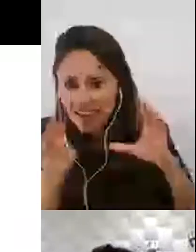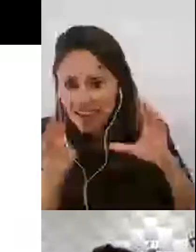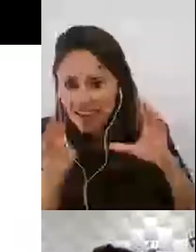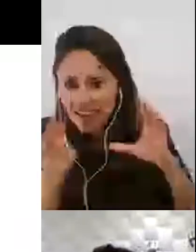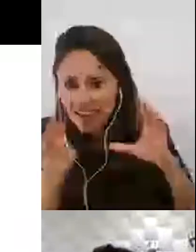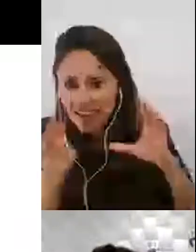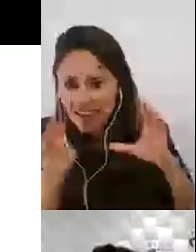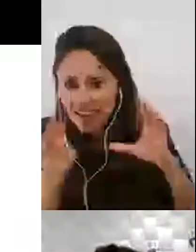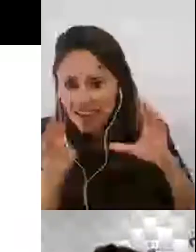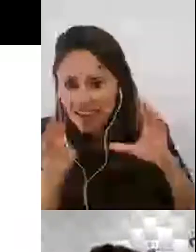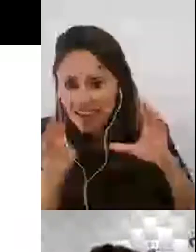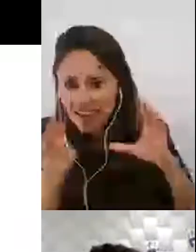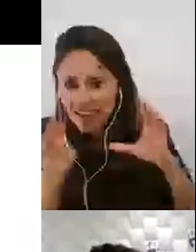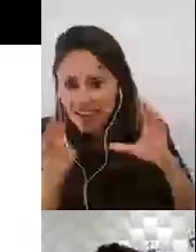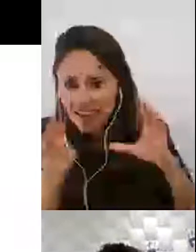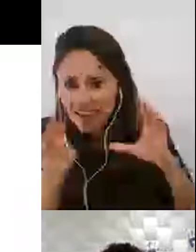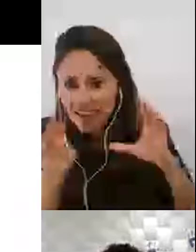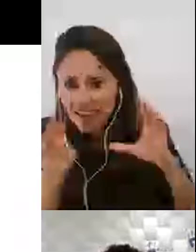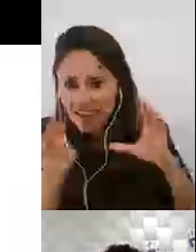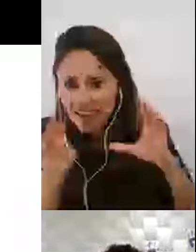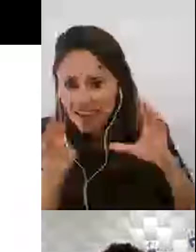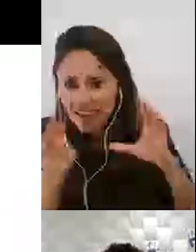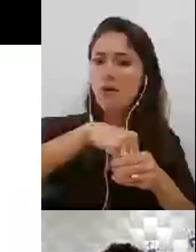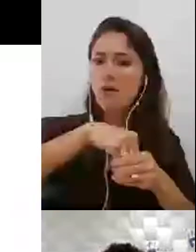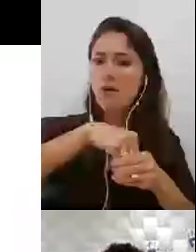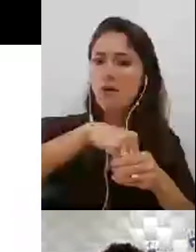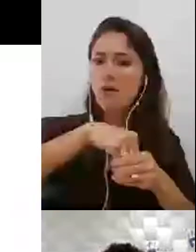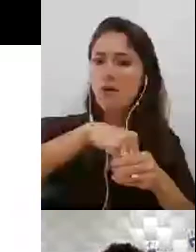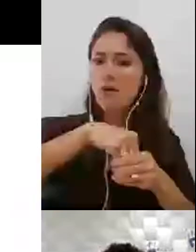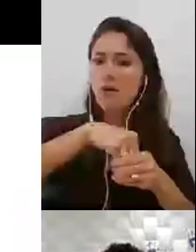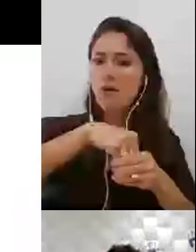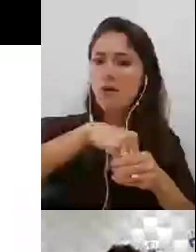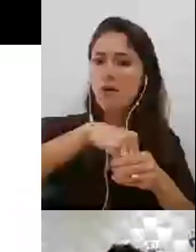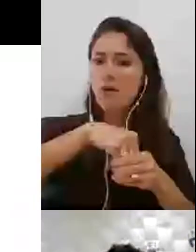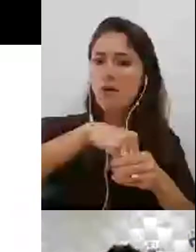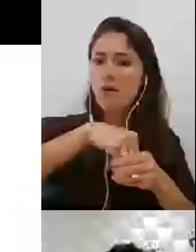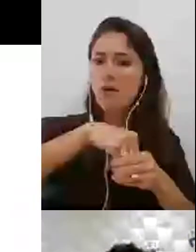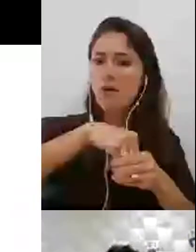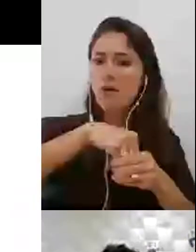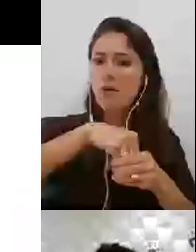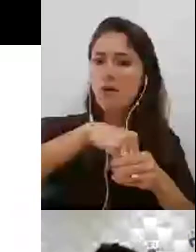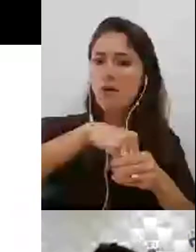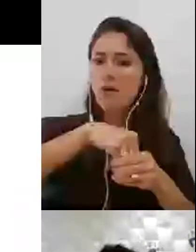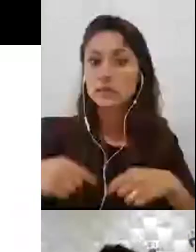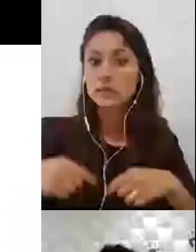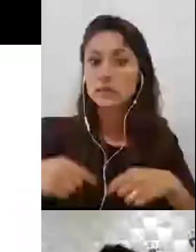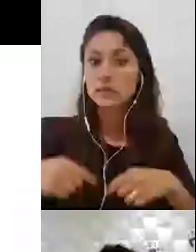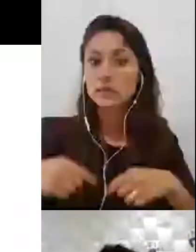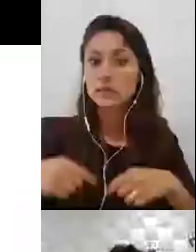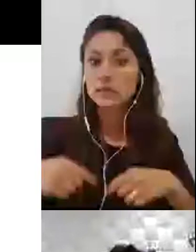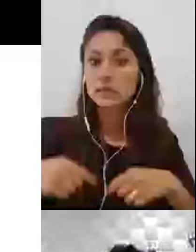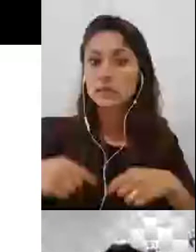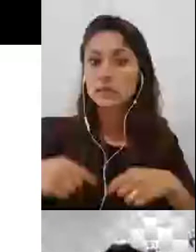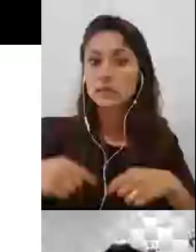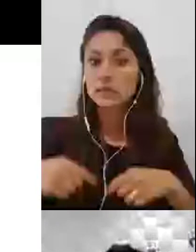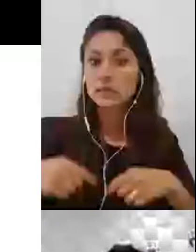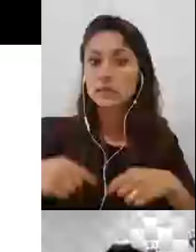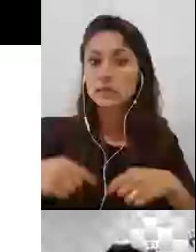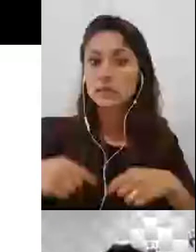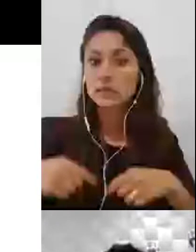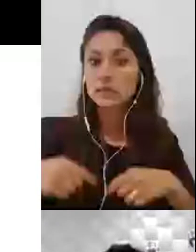de todos esses dados. Então, preciso conhecer esses dados e preciso tratar, porque se dados, se informações é